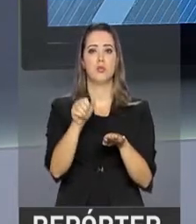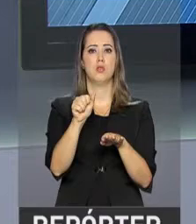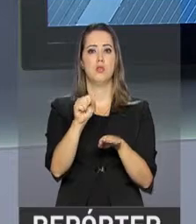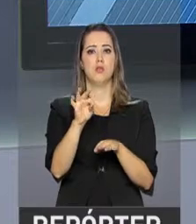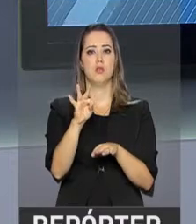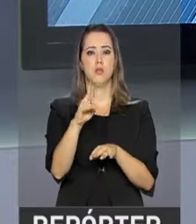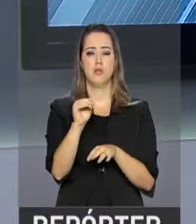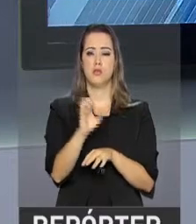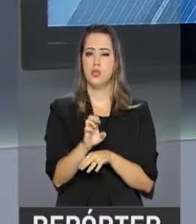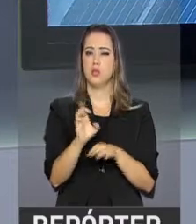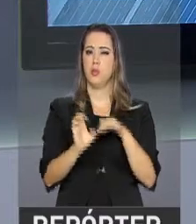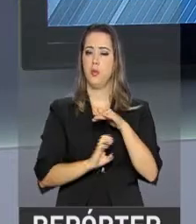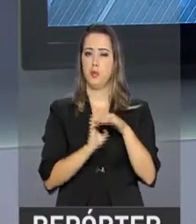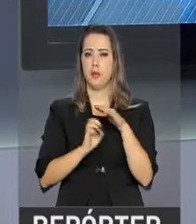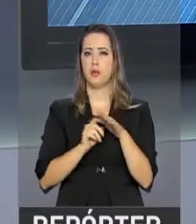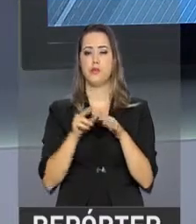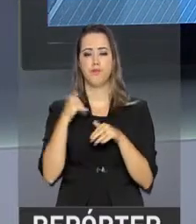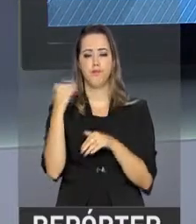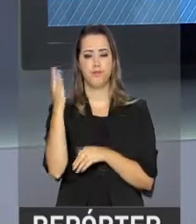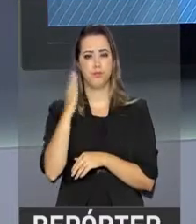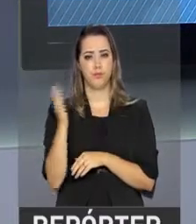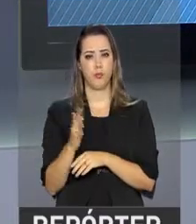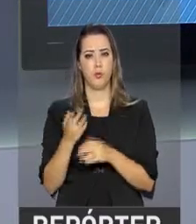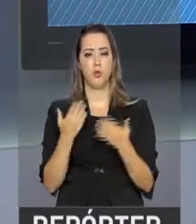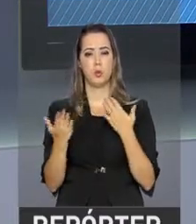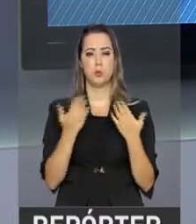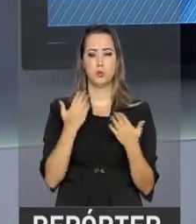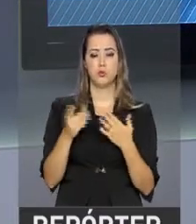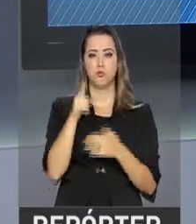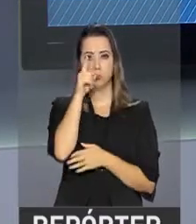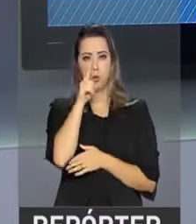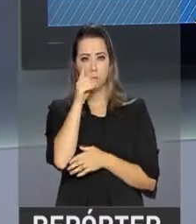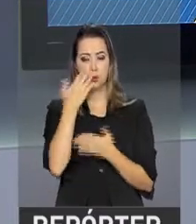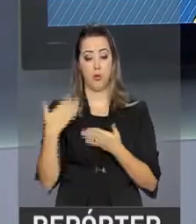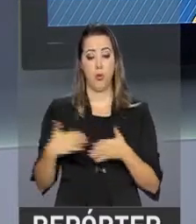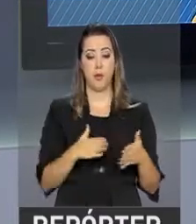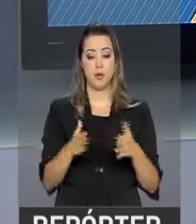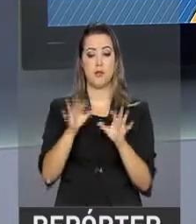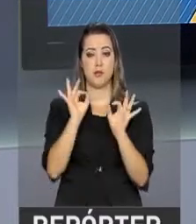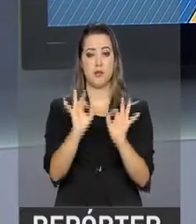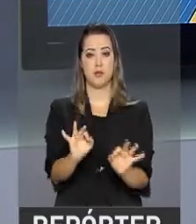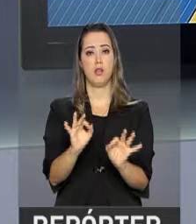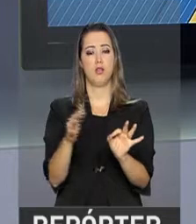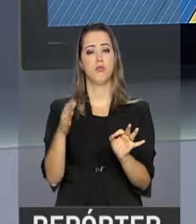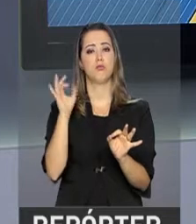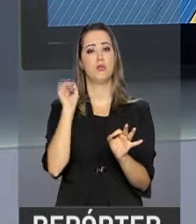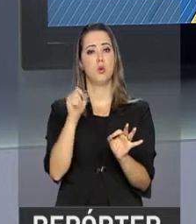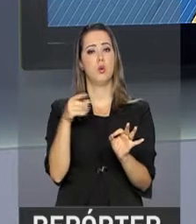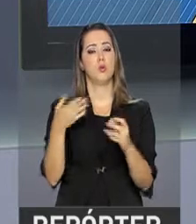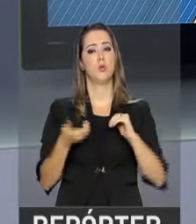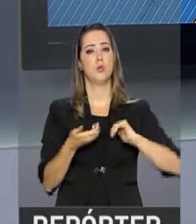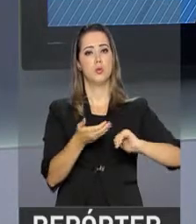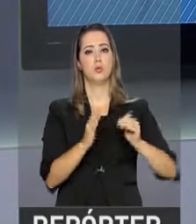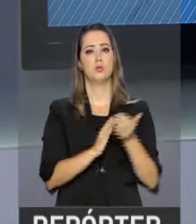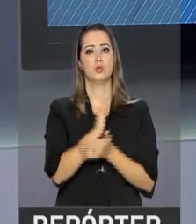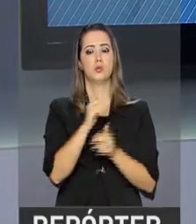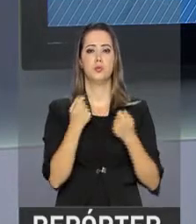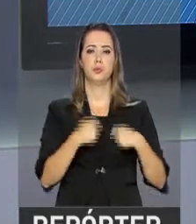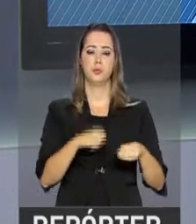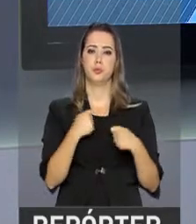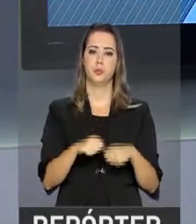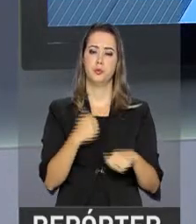standard amp poor's ele destacou que o país está no caminho certo e que o congresso nacional deve aprovar as reformas necessárias